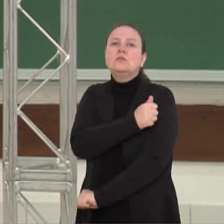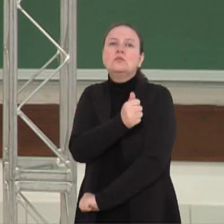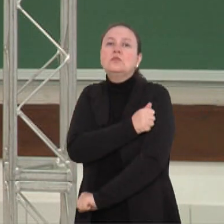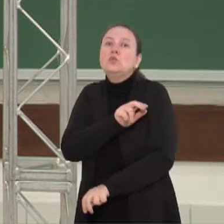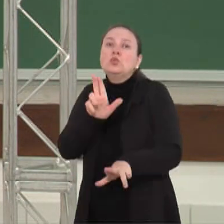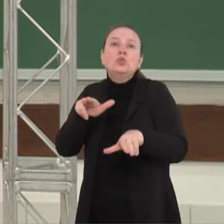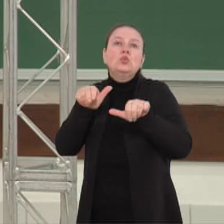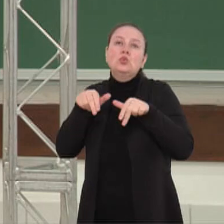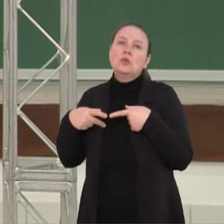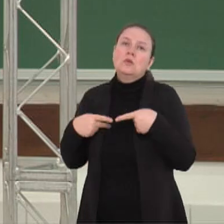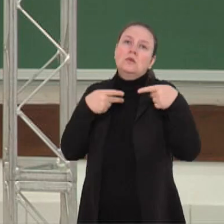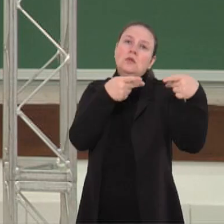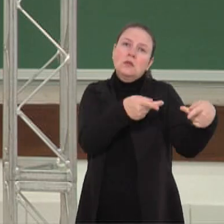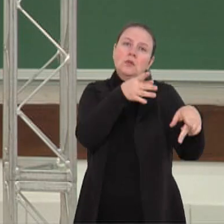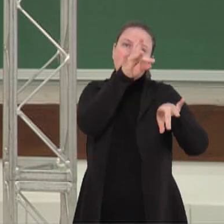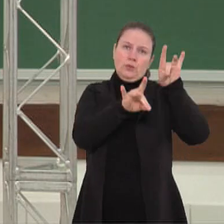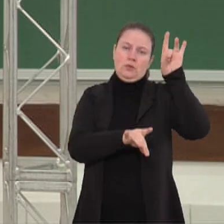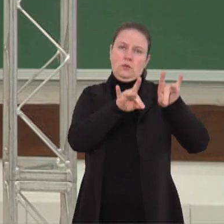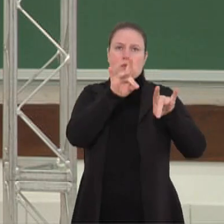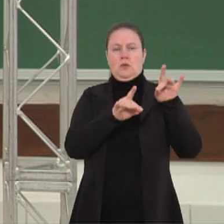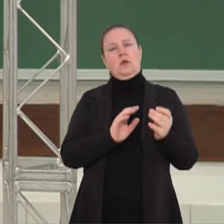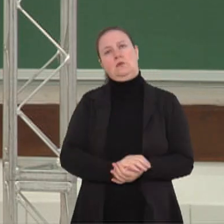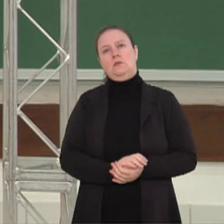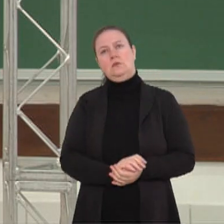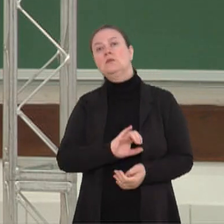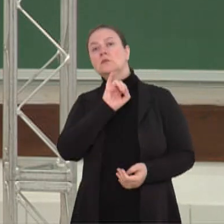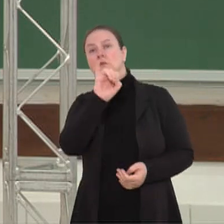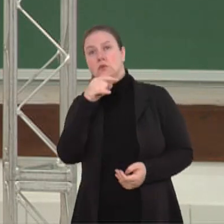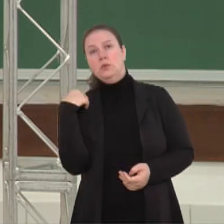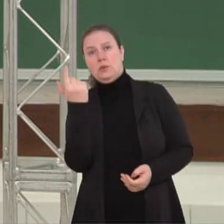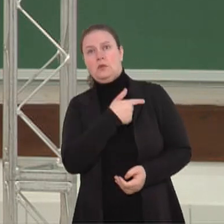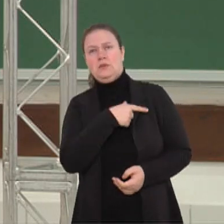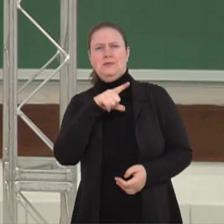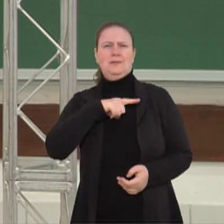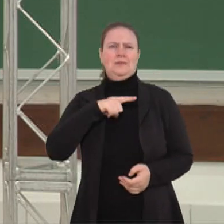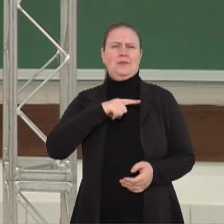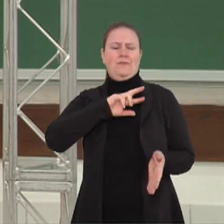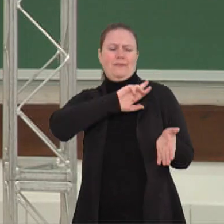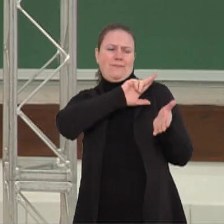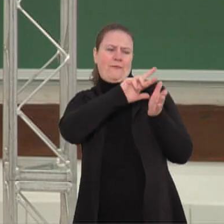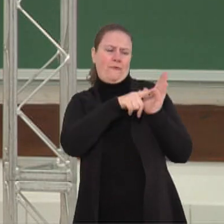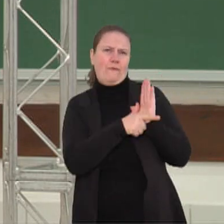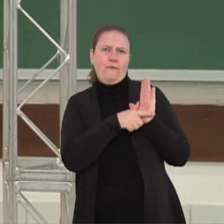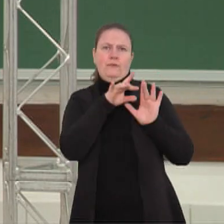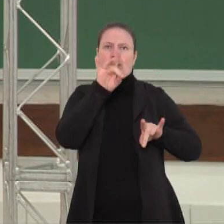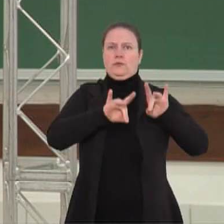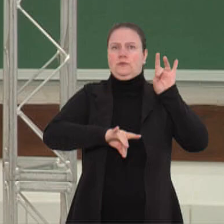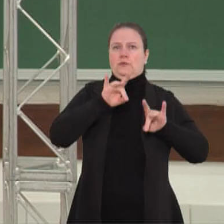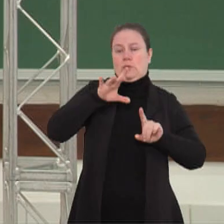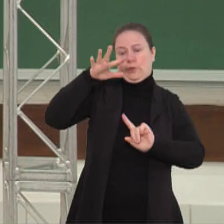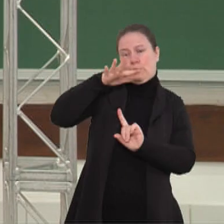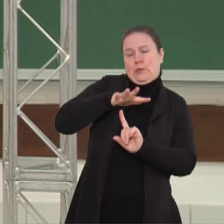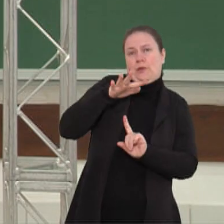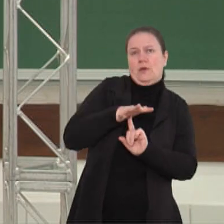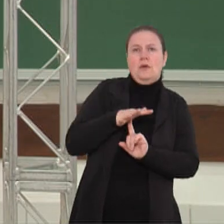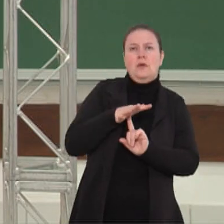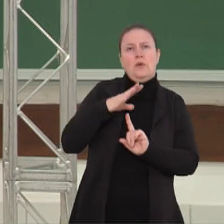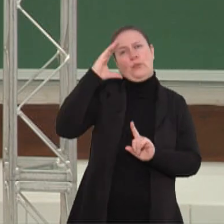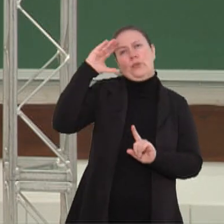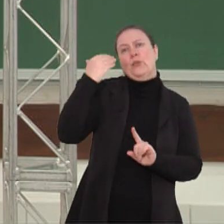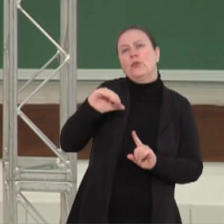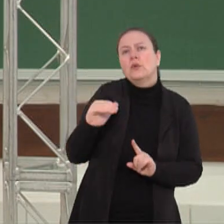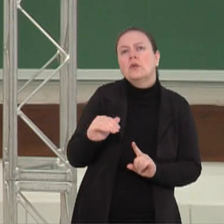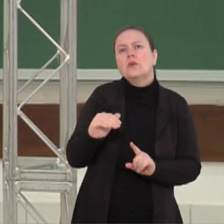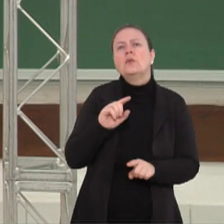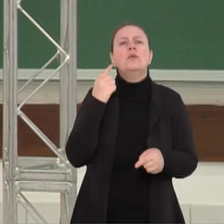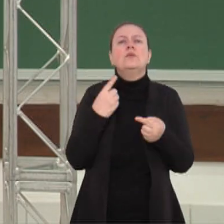teatro? Mas se temos tantos teatros pelo Brasil afora, no Paraná e Curitiba, o que acontece de